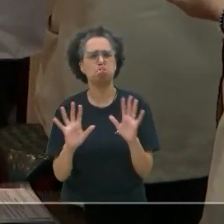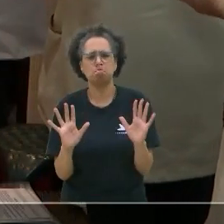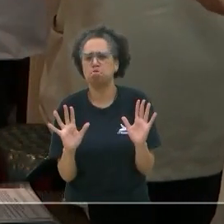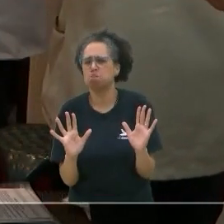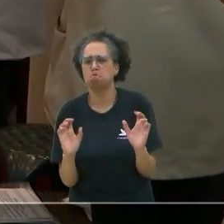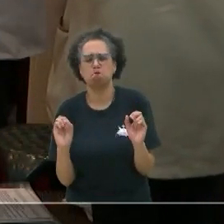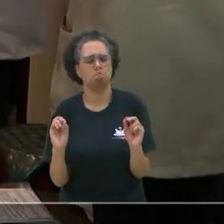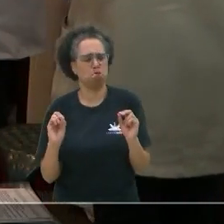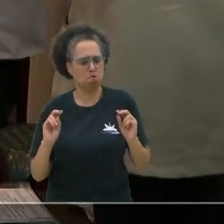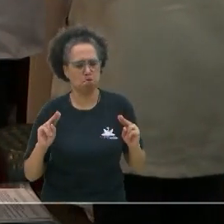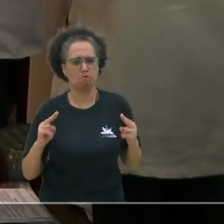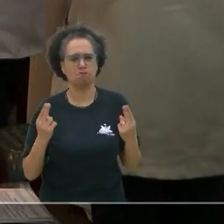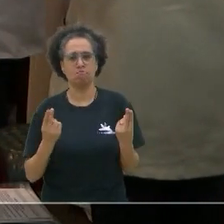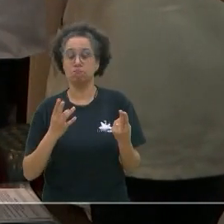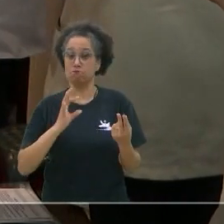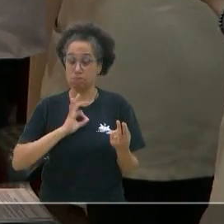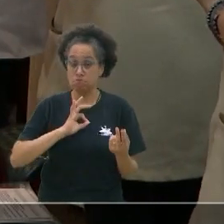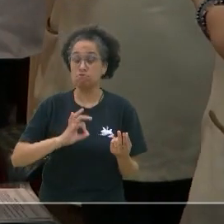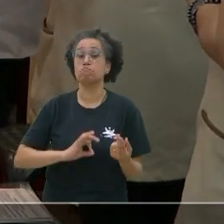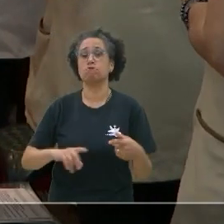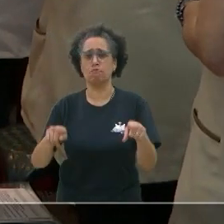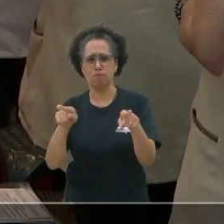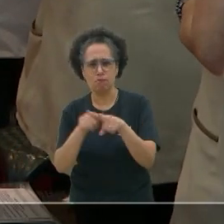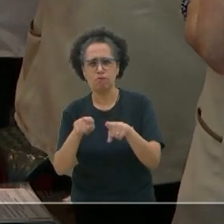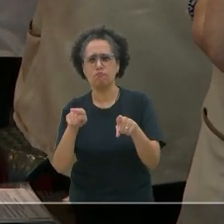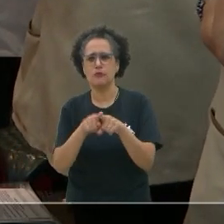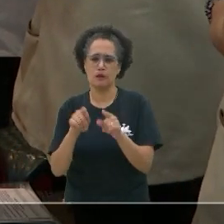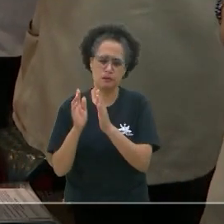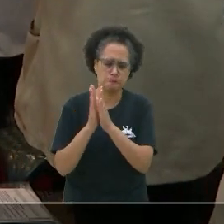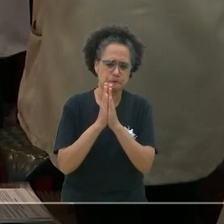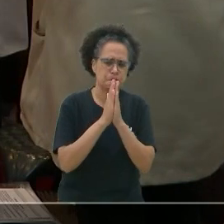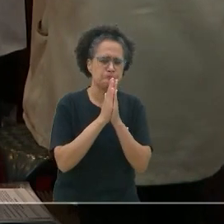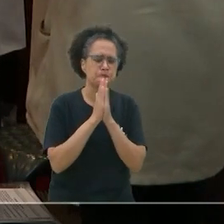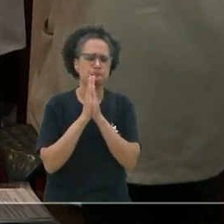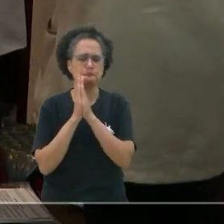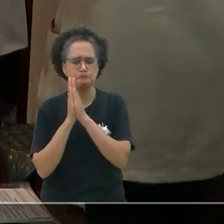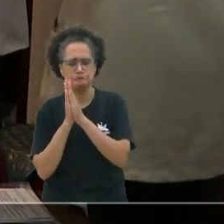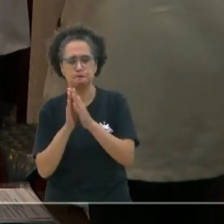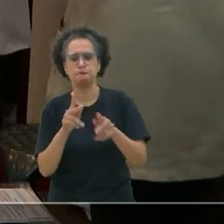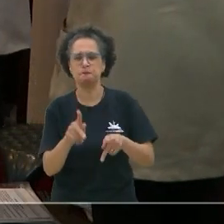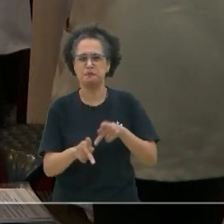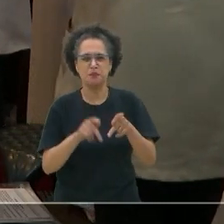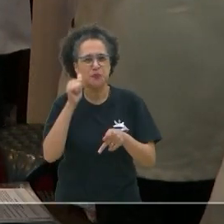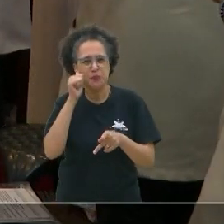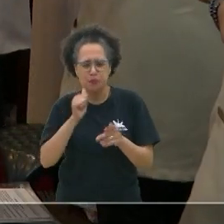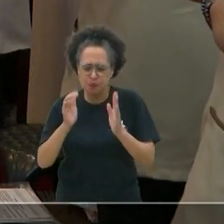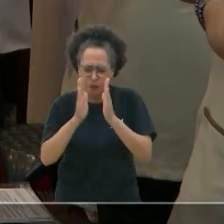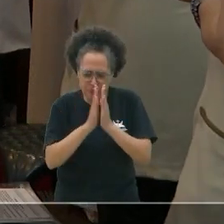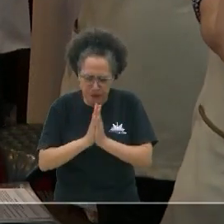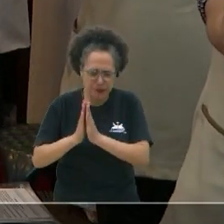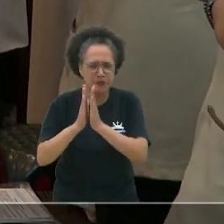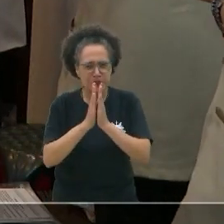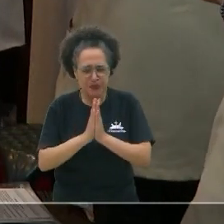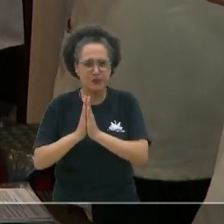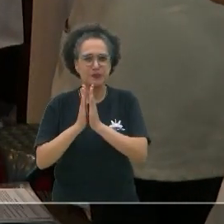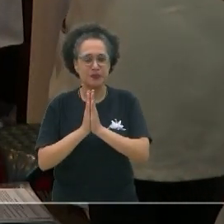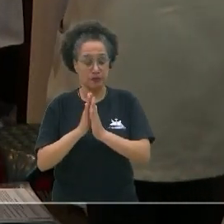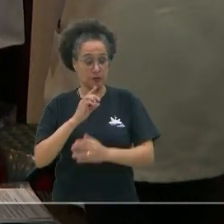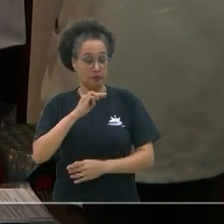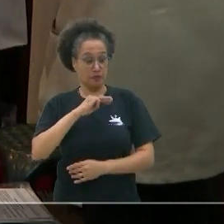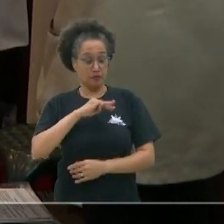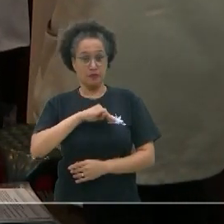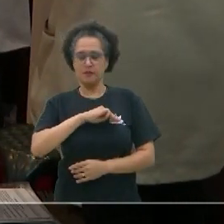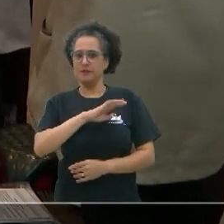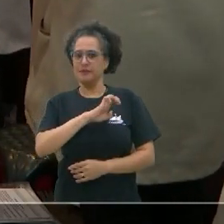conduzindo. Nós vamos rezando pelo povo junto com as intercessoras enquanto vocês ministram aqui, clamando